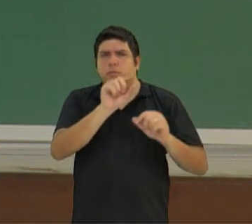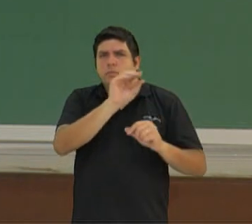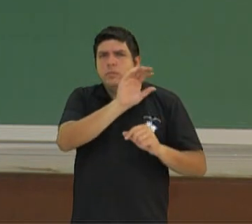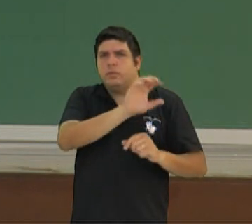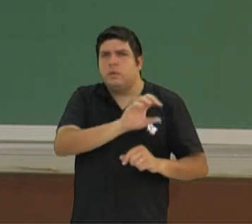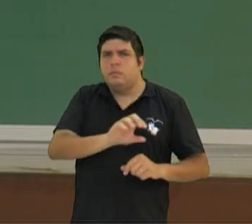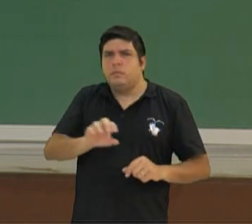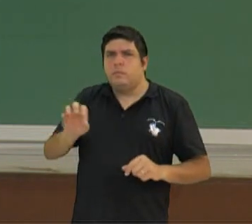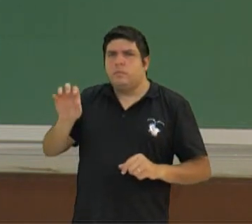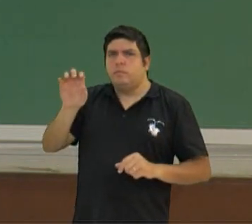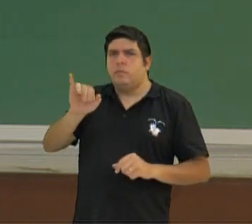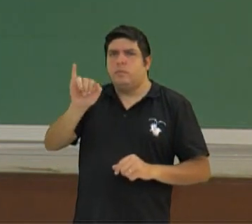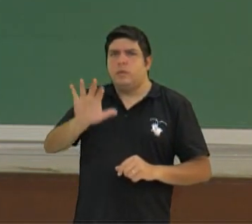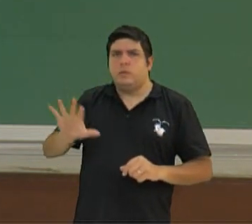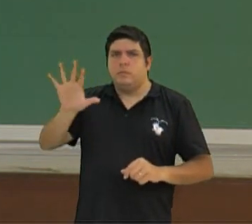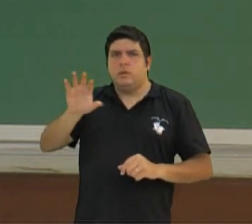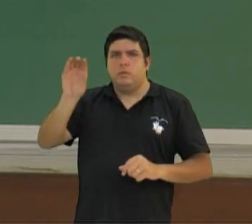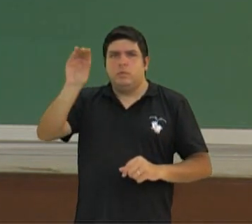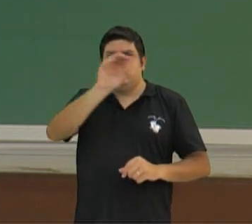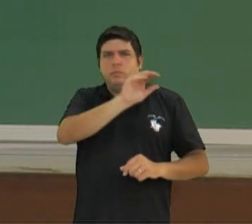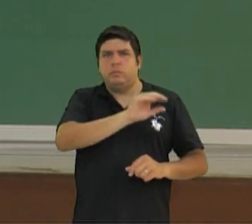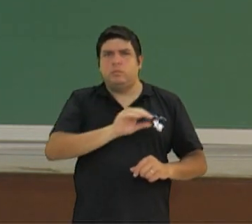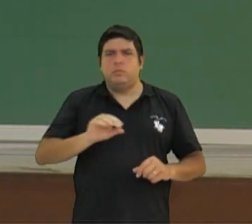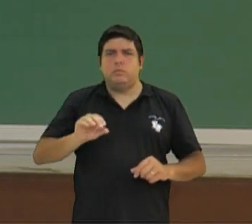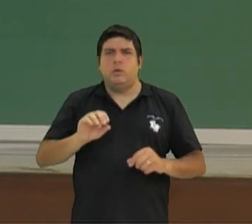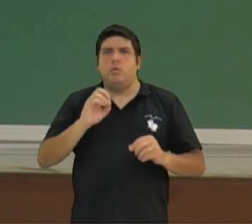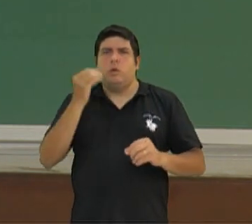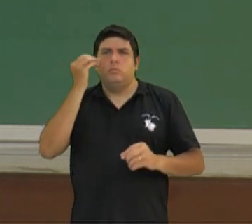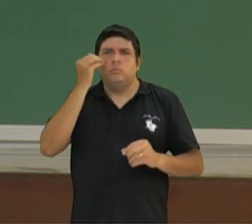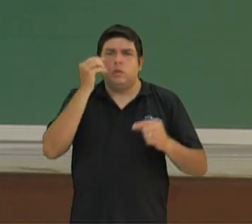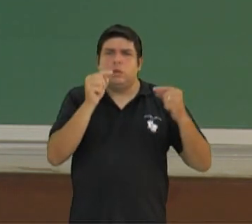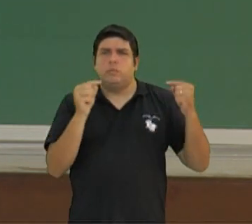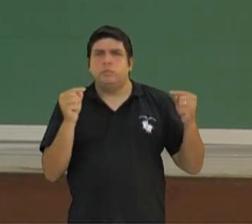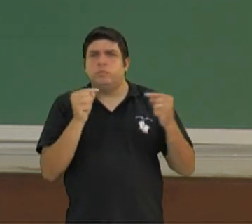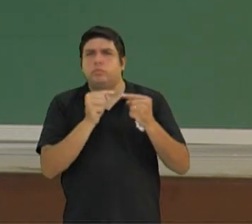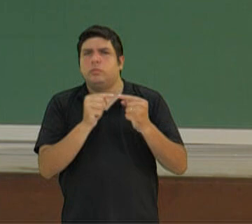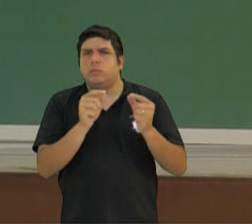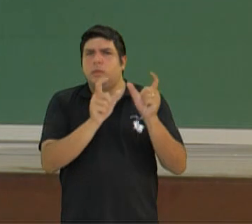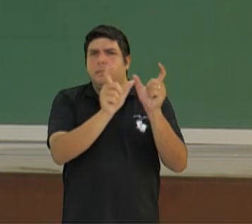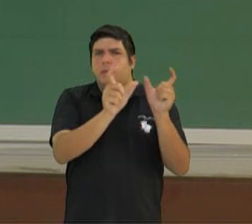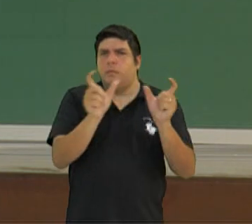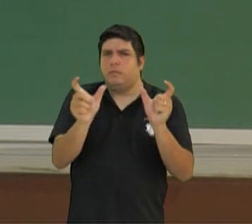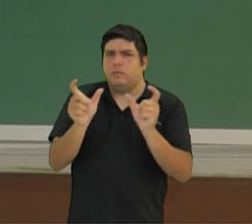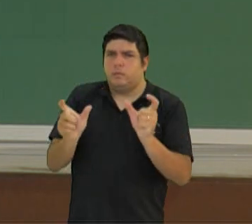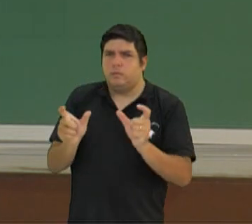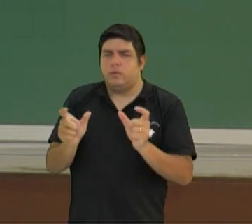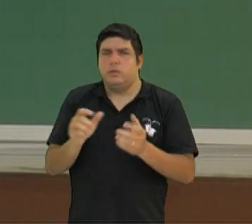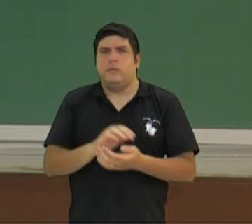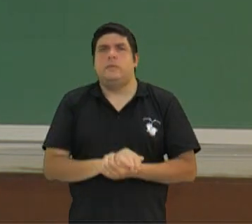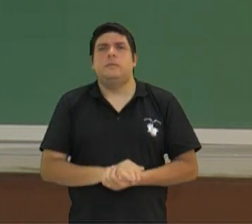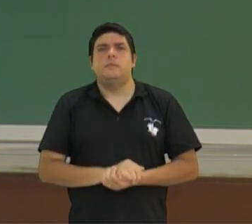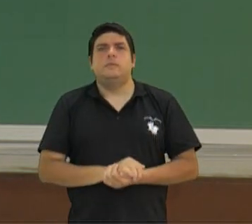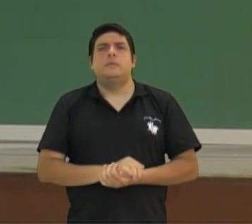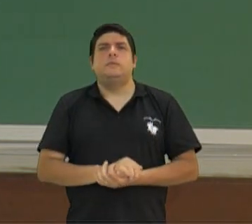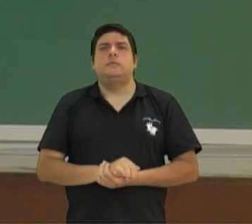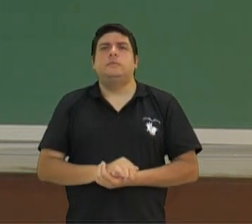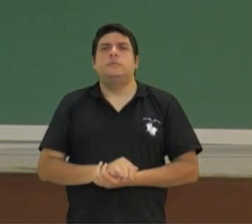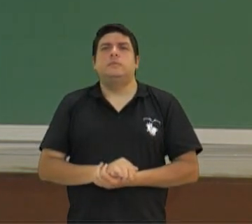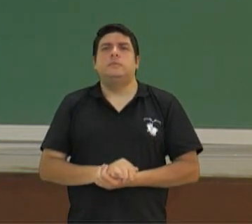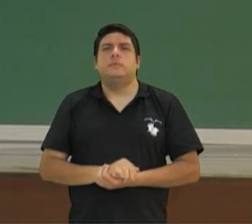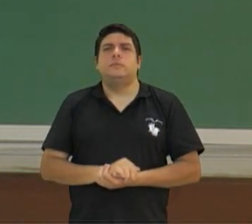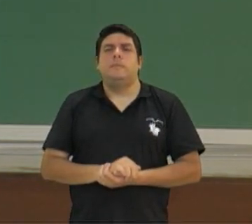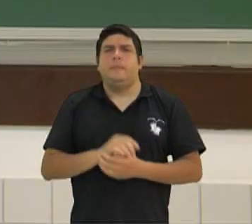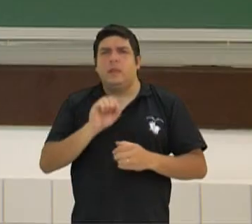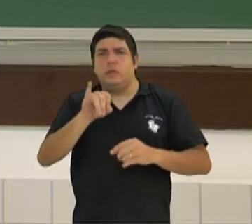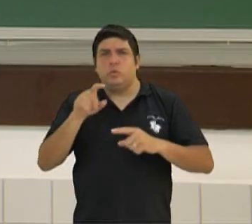vocês tentam relacionar. Claro que vocês não têm a imagem aí no caderno, mas vocês organizam de modo a interpretar o vocabulário junto com a imagem, ok?